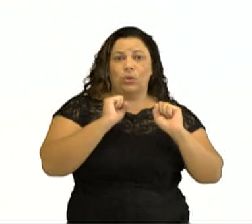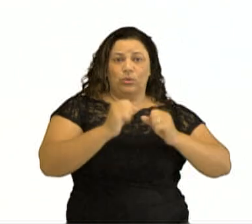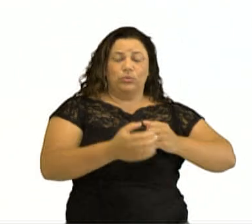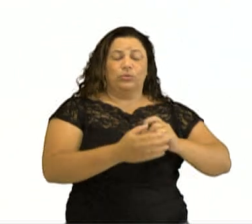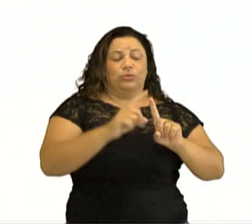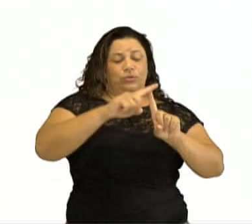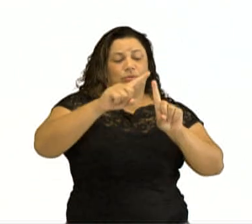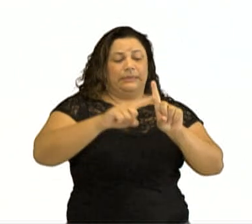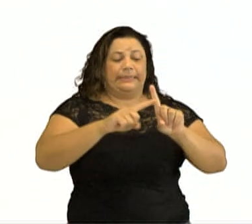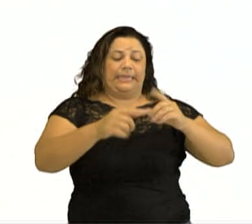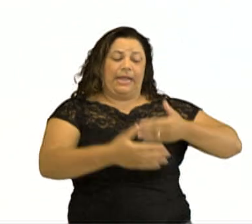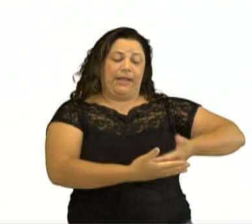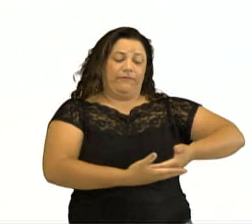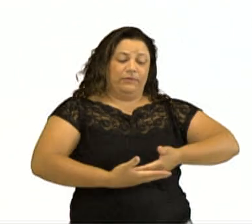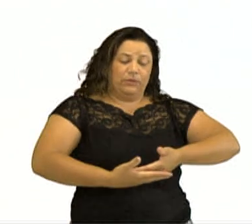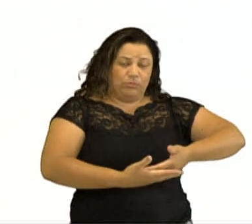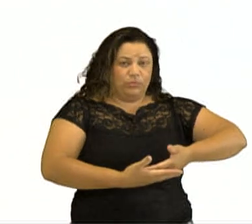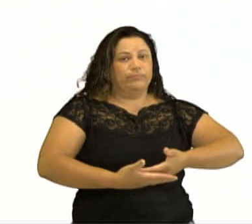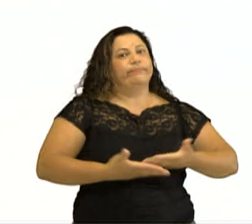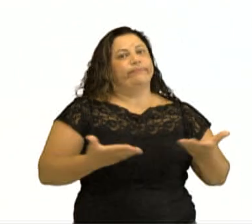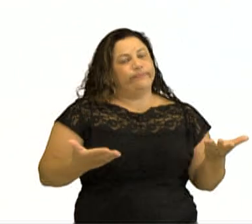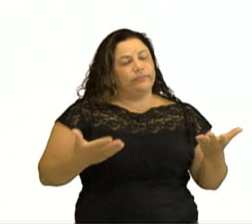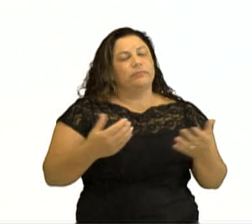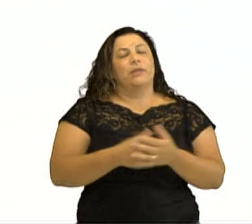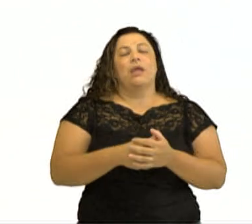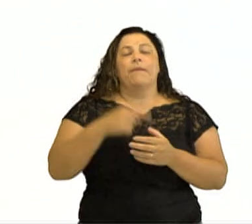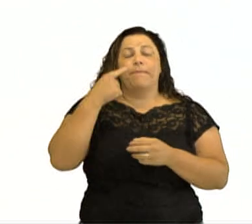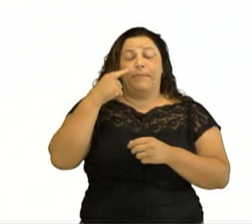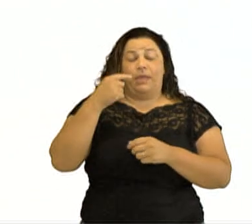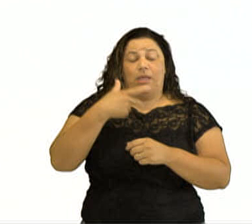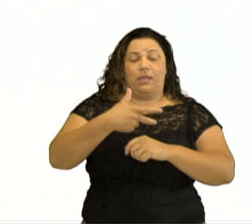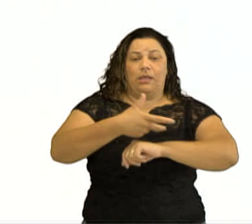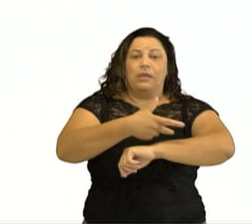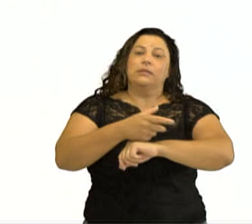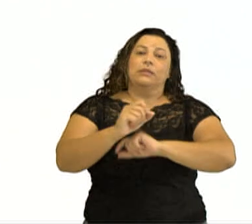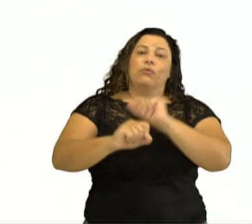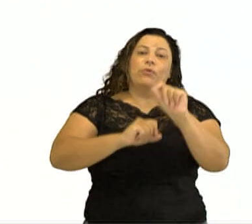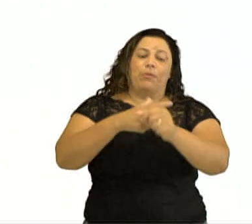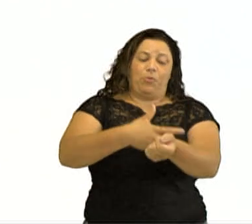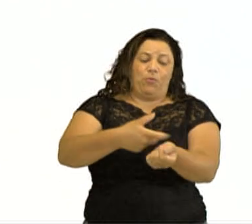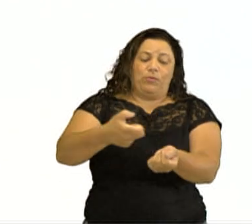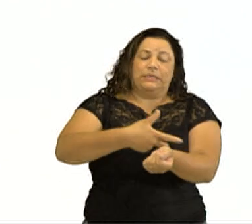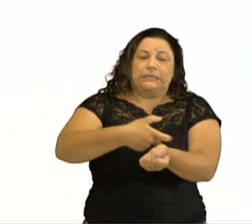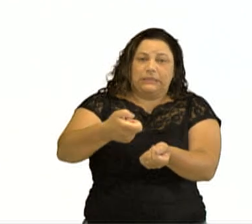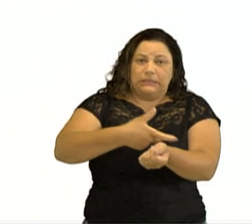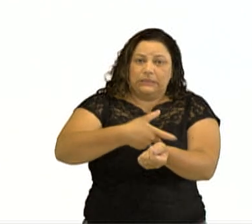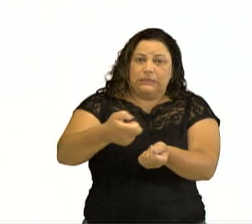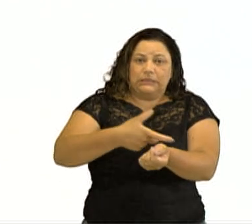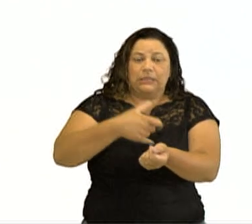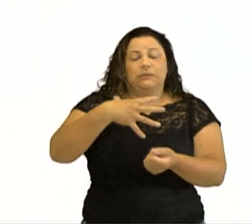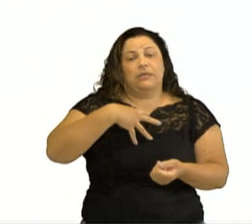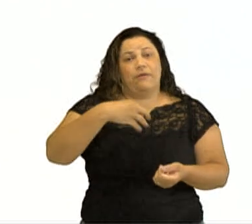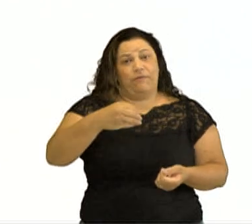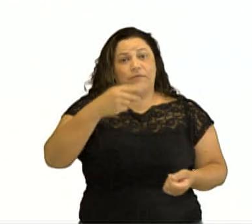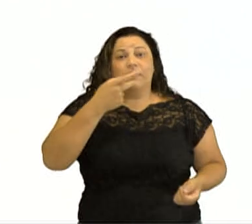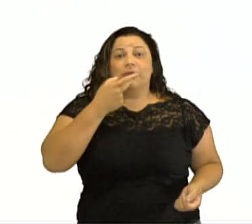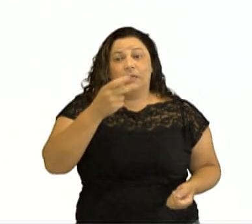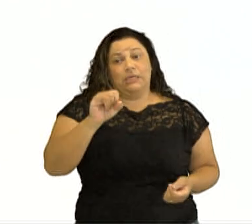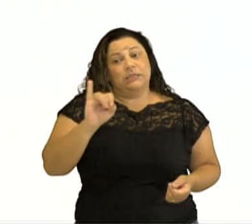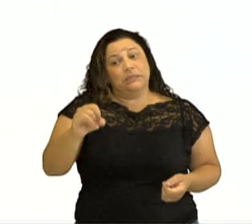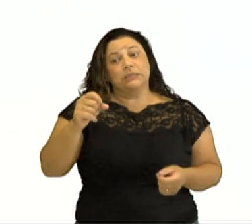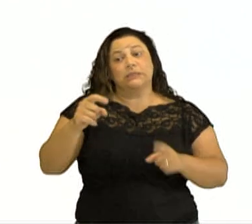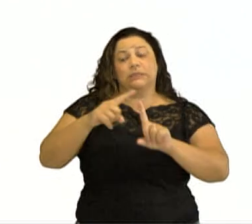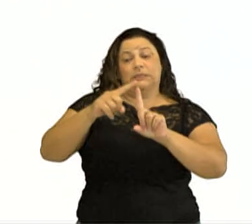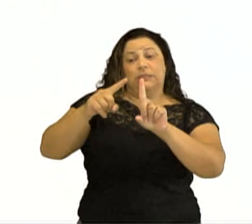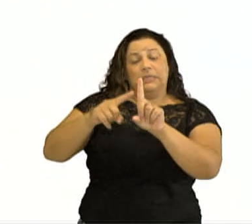também, então é bem importante você ficar atento, fazer exames quando vai ter filho, ou até mesmo você contar para sua mãe se ela estiver grávida,